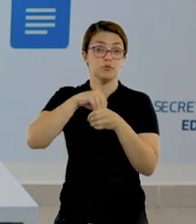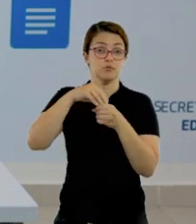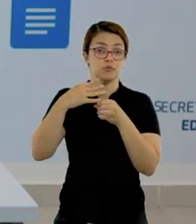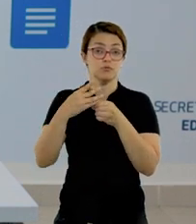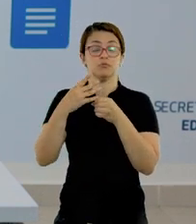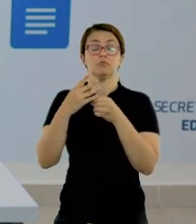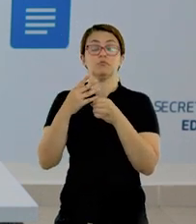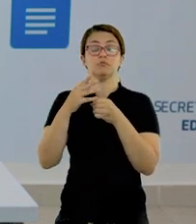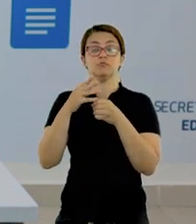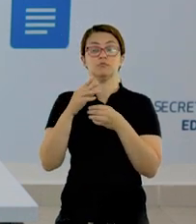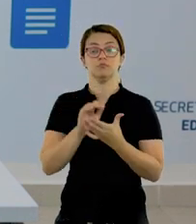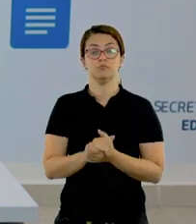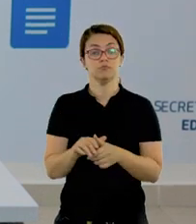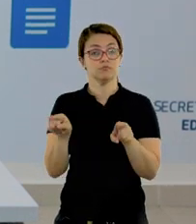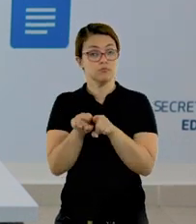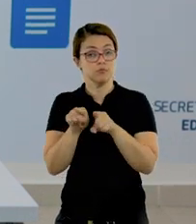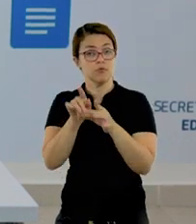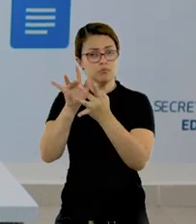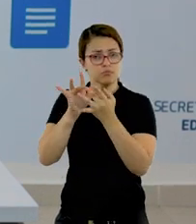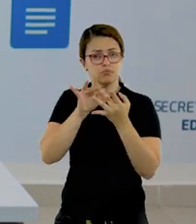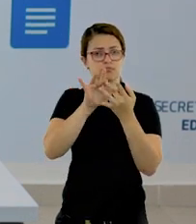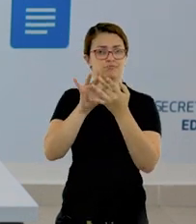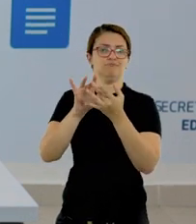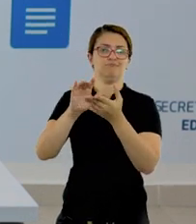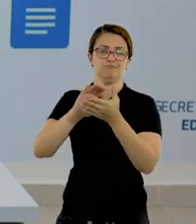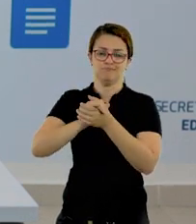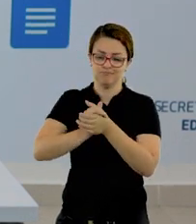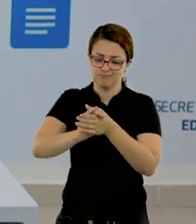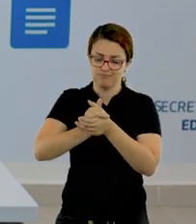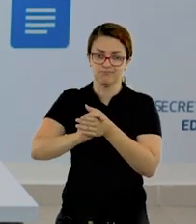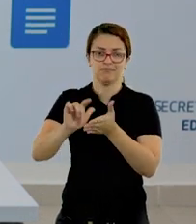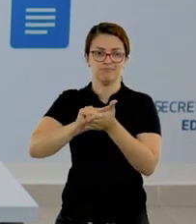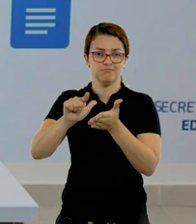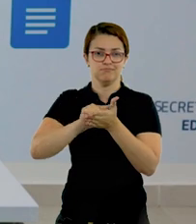conteúdo disponível. Mais uma vez, é uma atividade que a gente tem contato com o